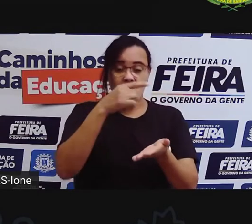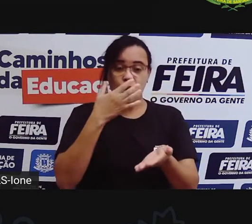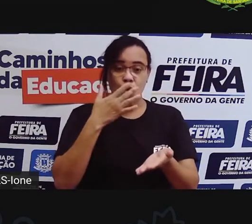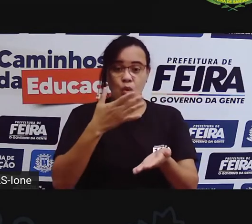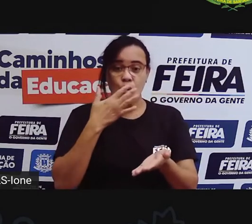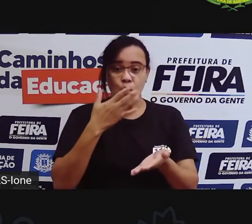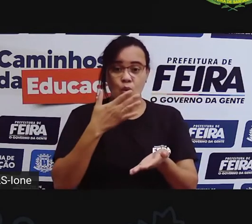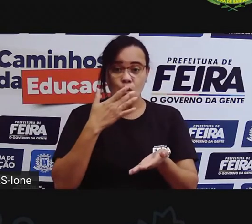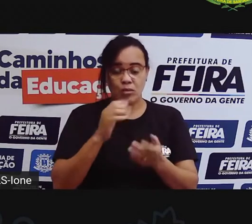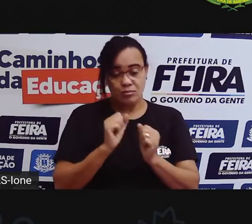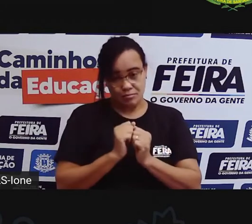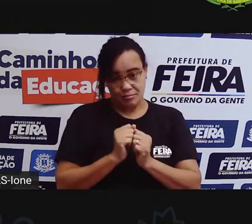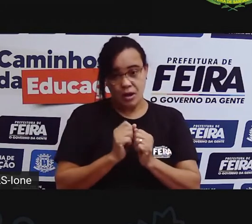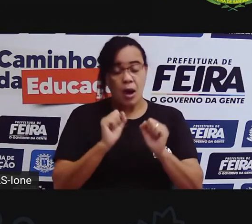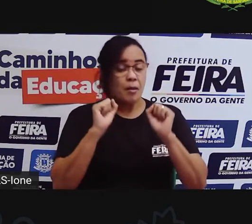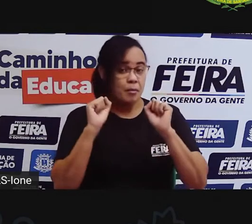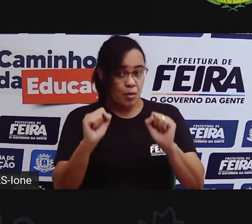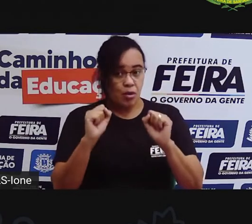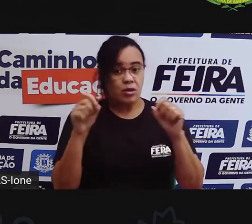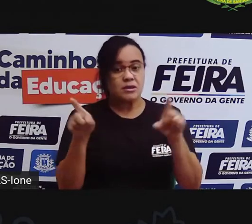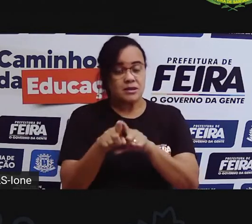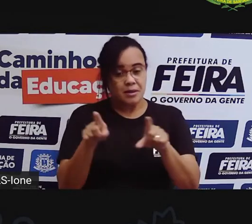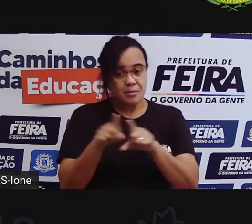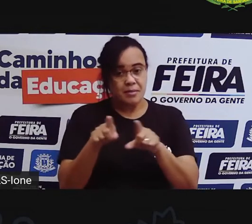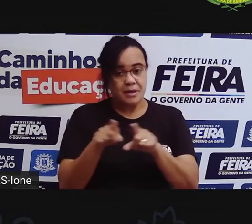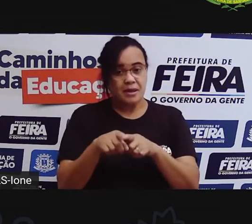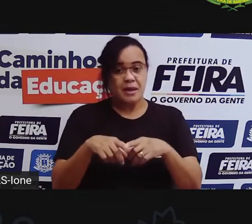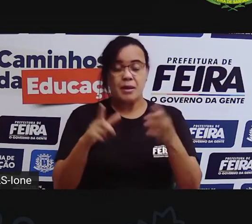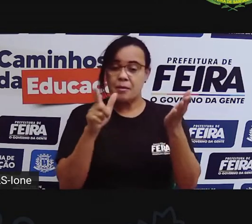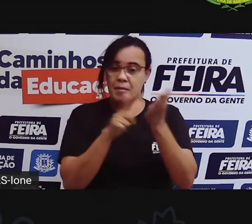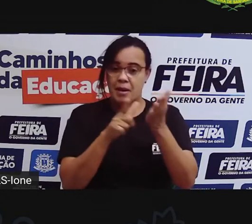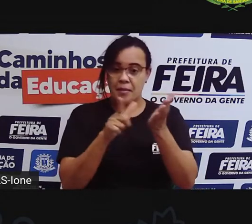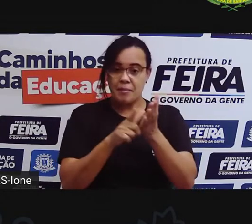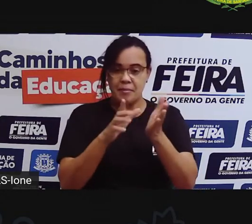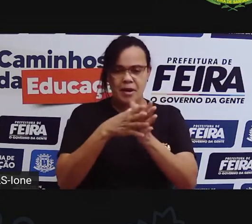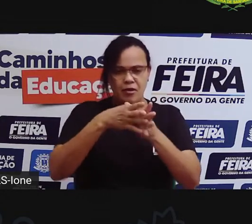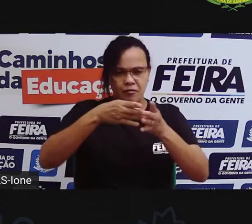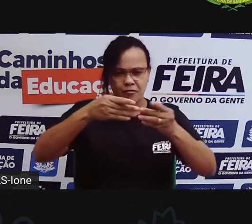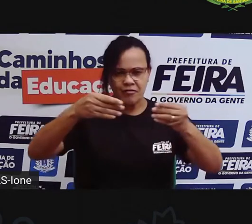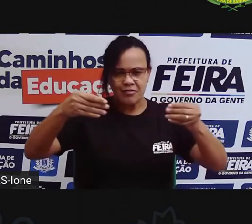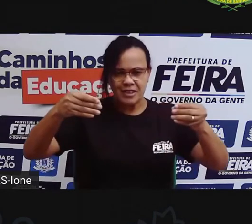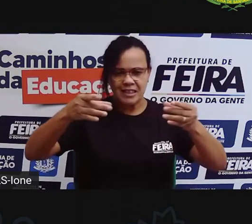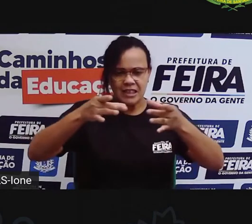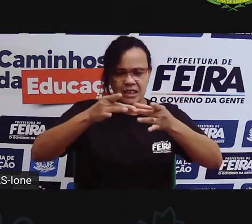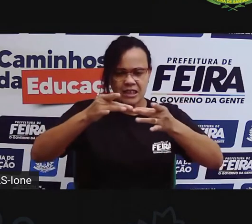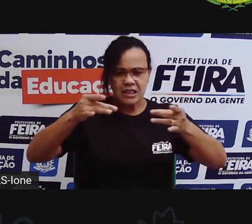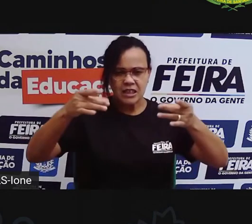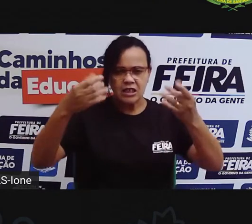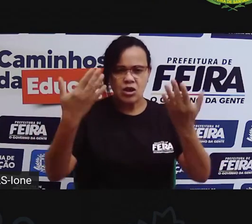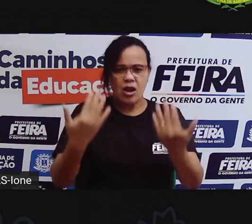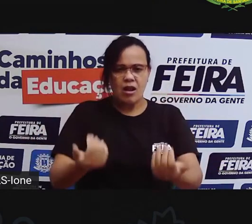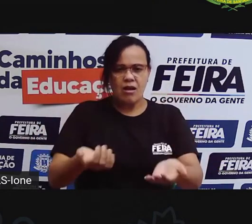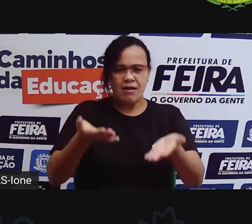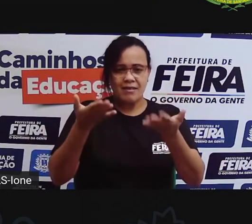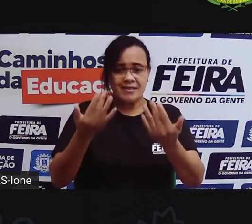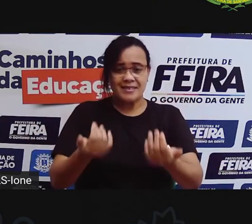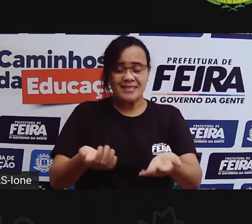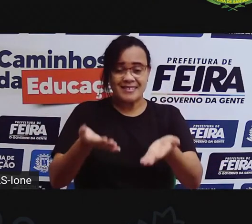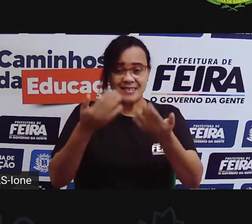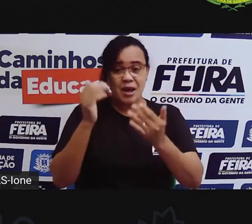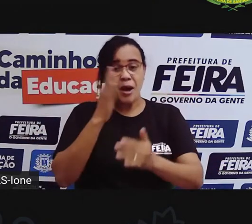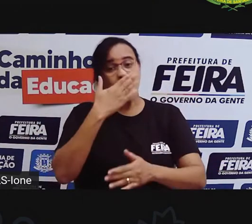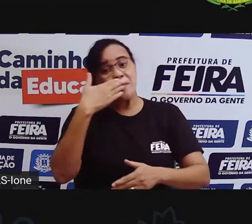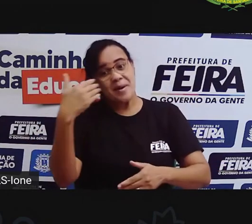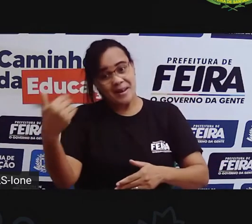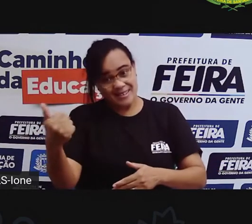ser também papel seda, que é um papel bem fininho. Quanto mais leve o papel, melhor